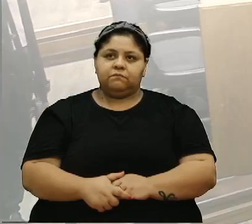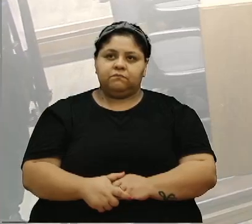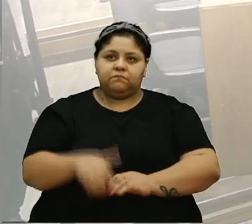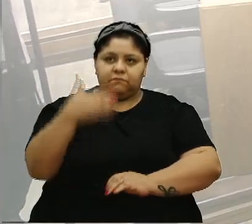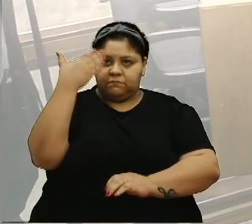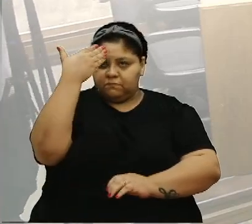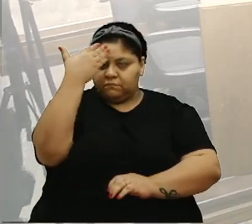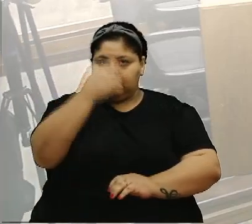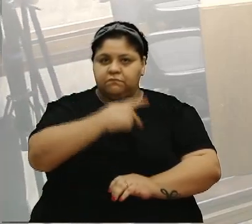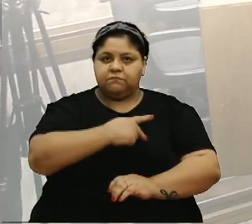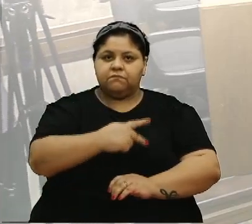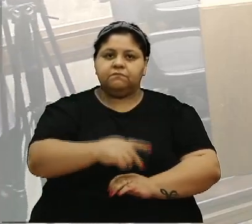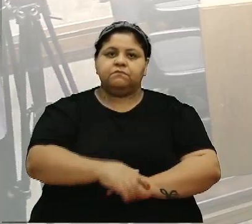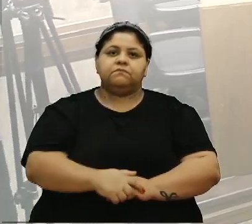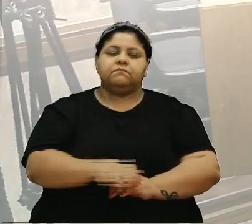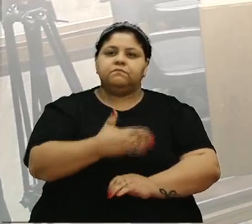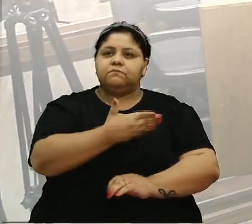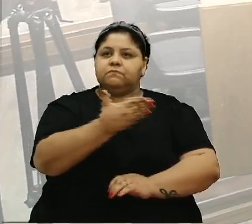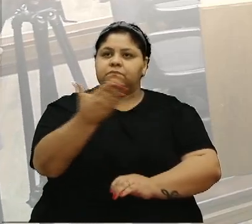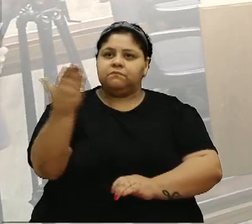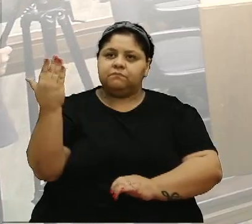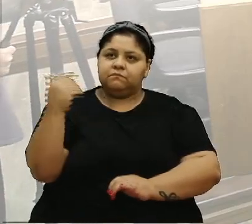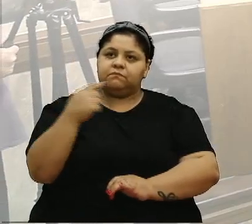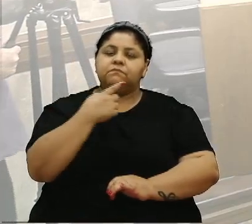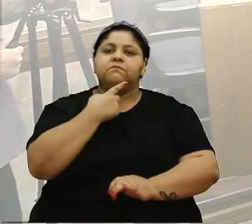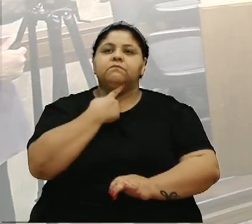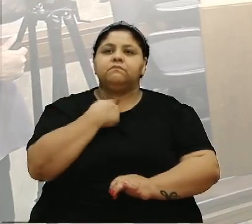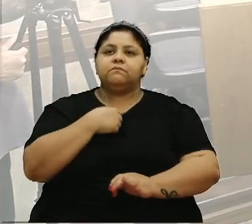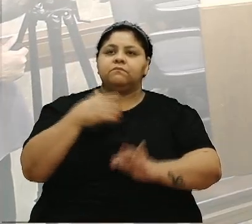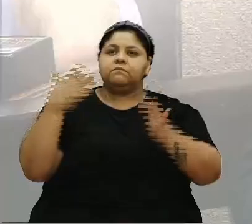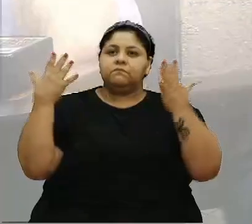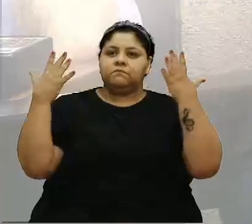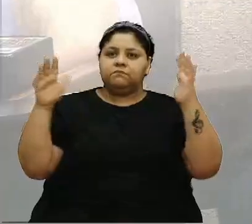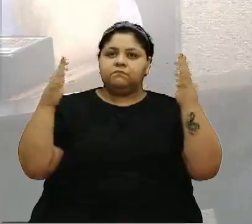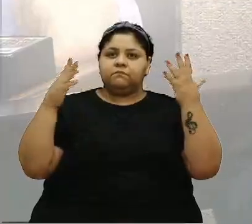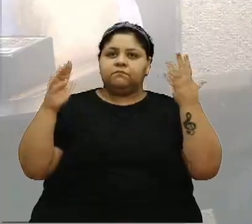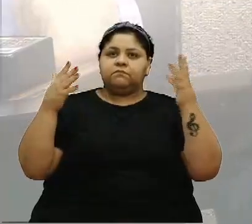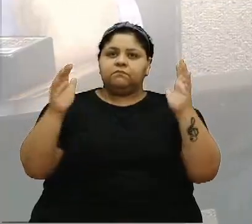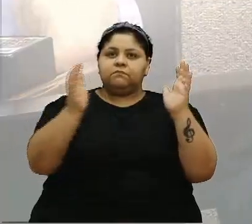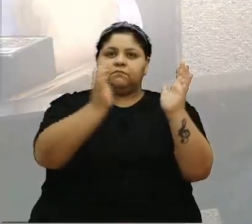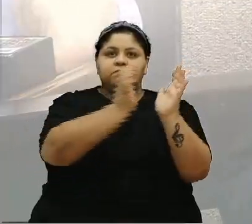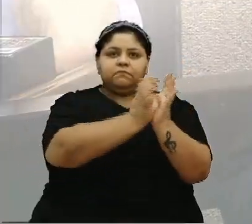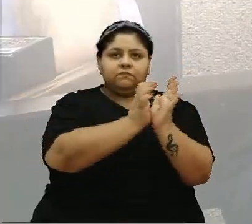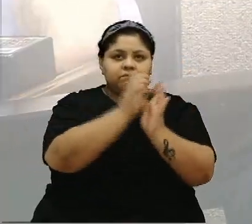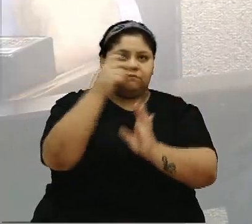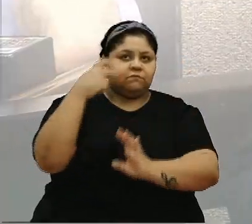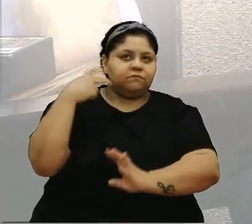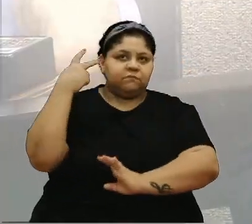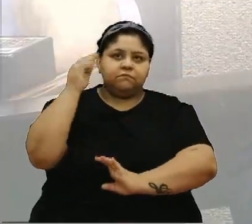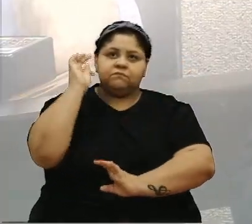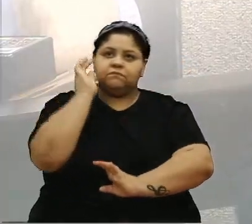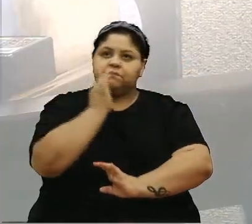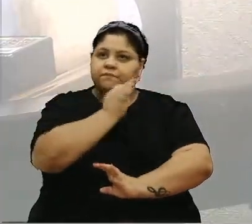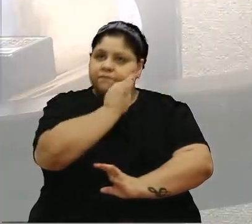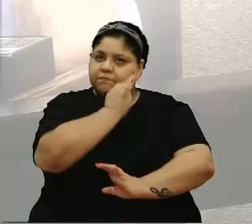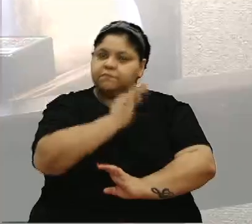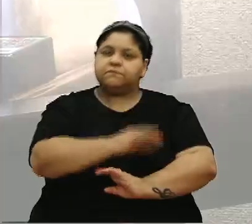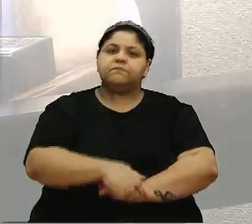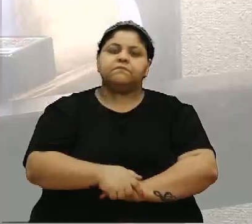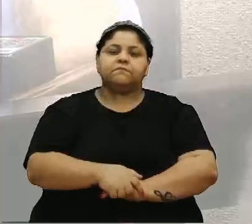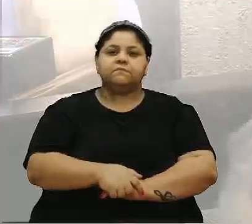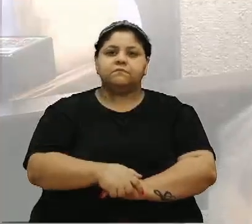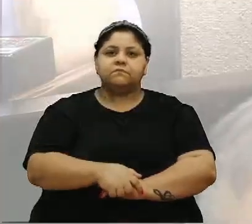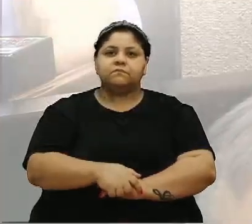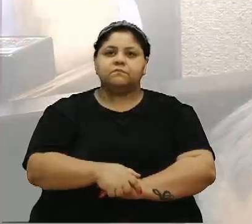Obrigado, senhor presidente. Senhoras e senhores vereadores, gostaria de parabenizar aqui a minha colega a vereadora Tatiane Frisso